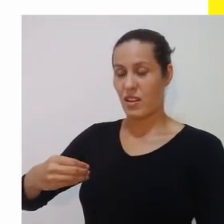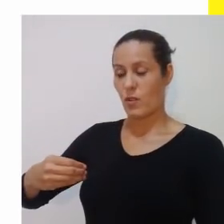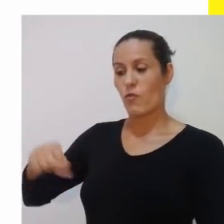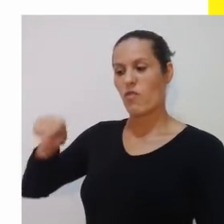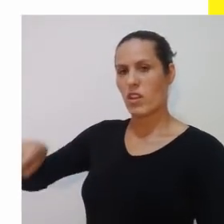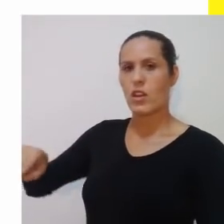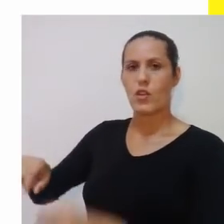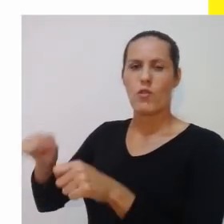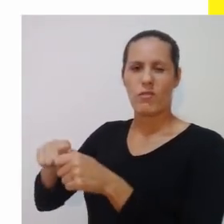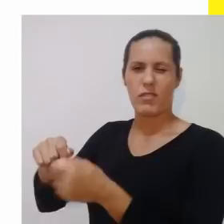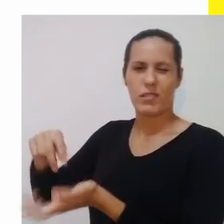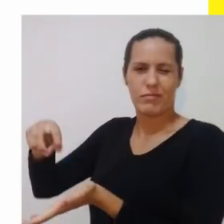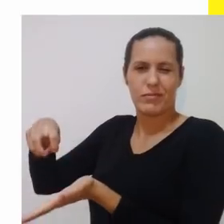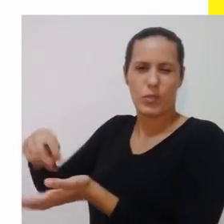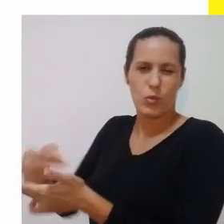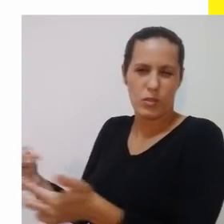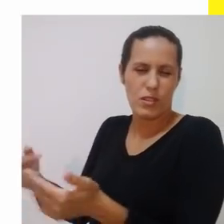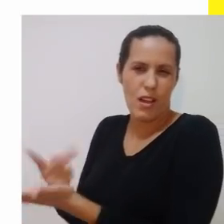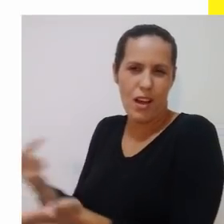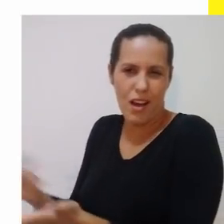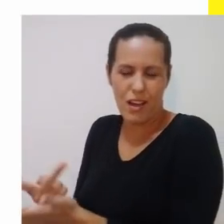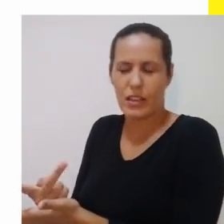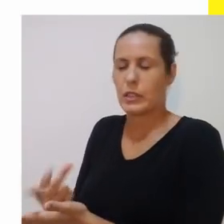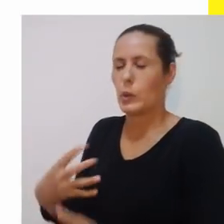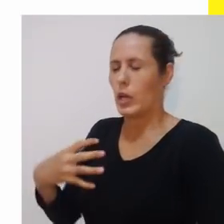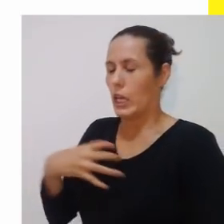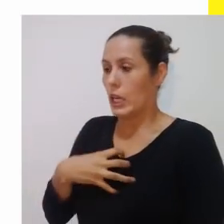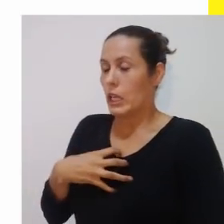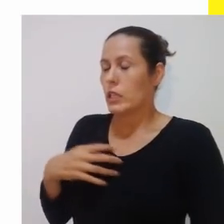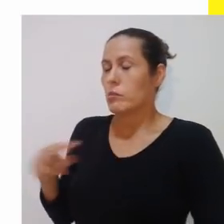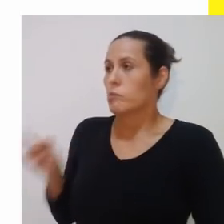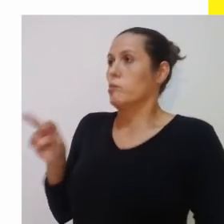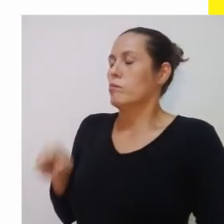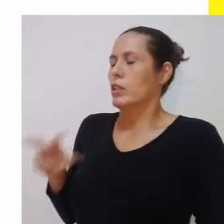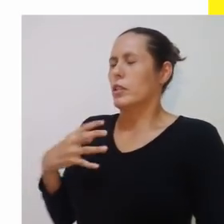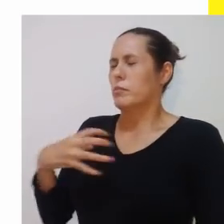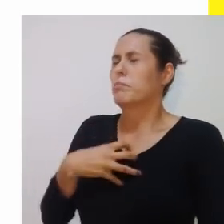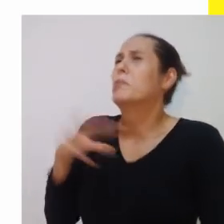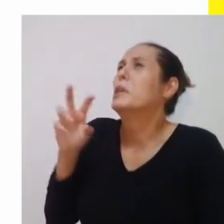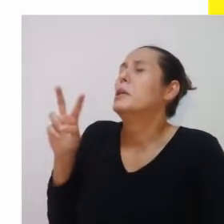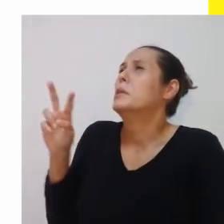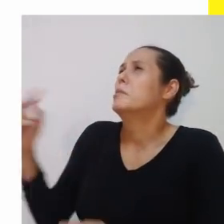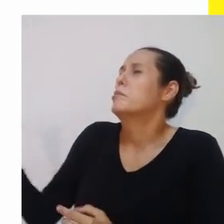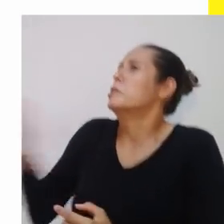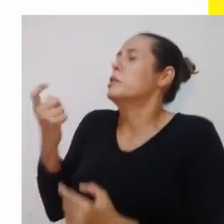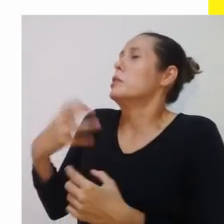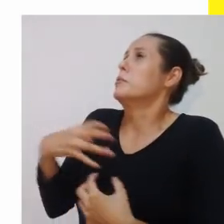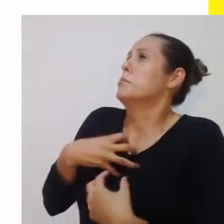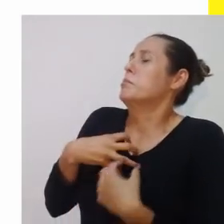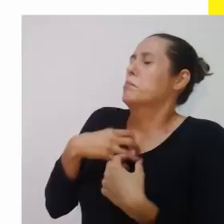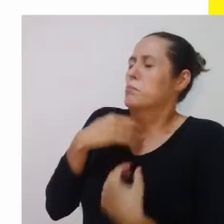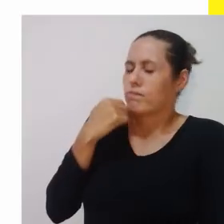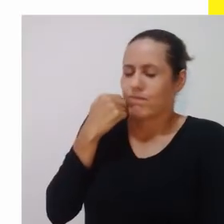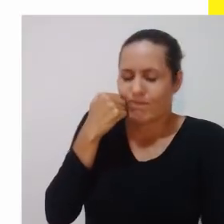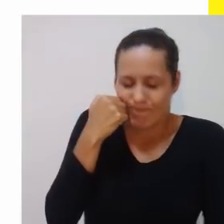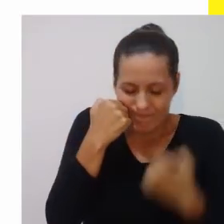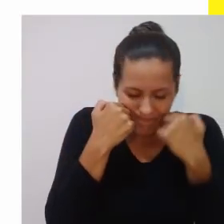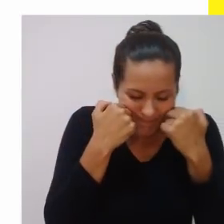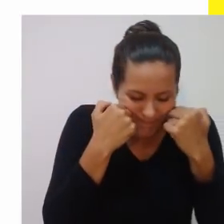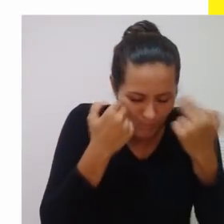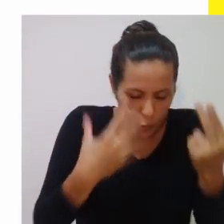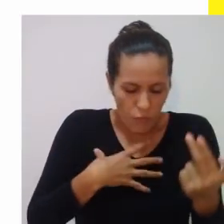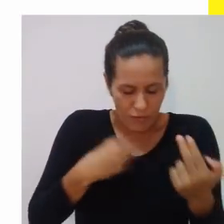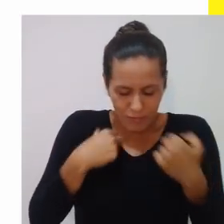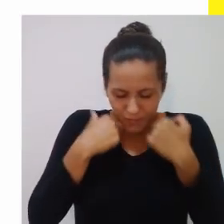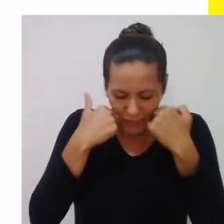criança faz algo errado, fica ali com vergonha, né? Uma criança educada como vocês, quando faz alguma coisa errada,